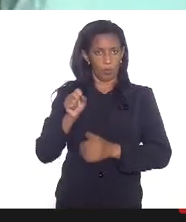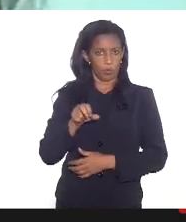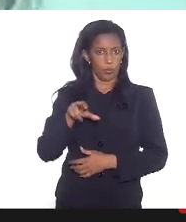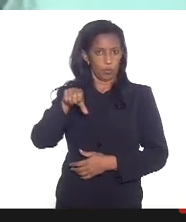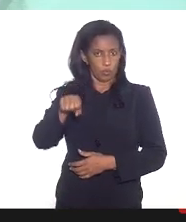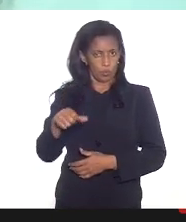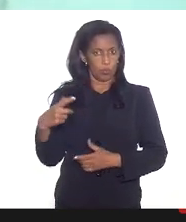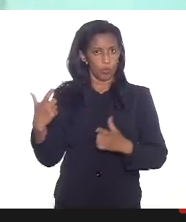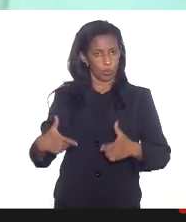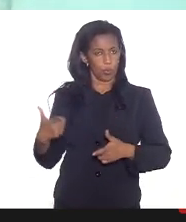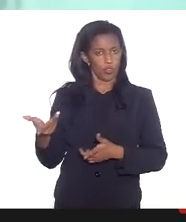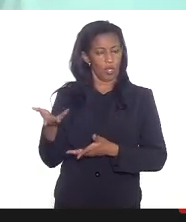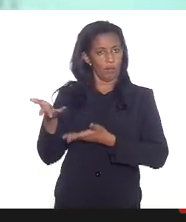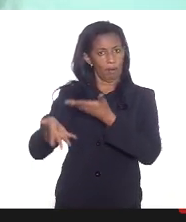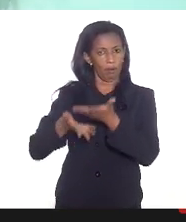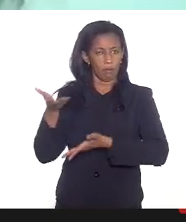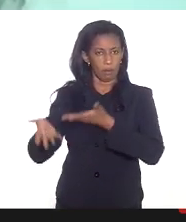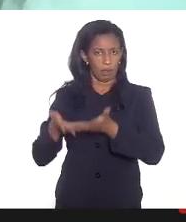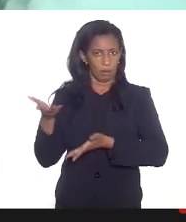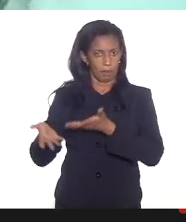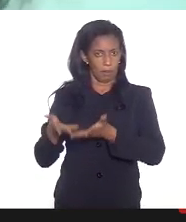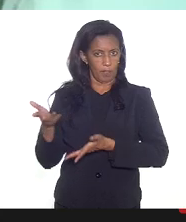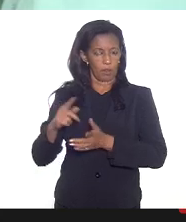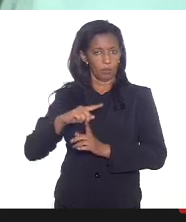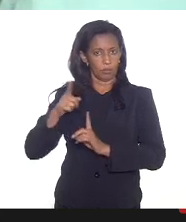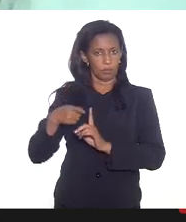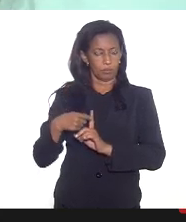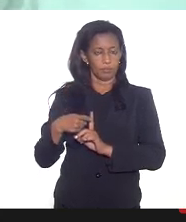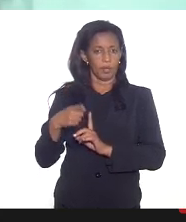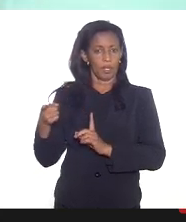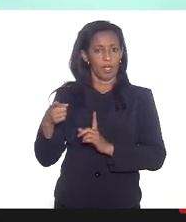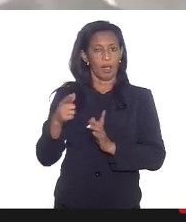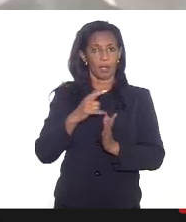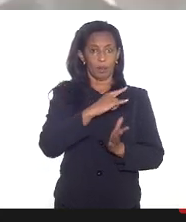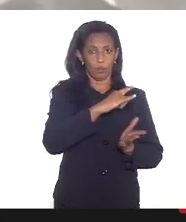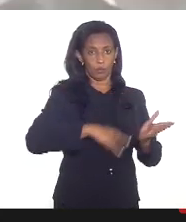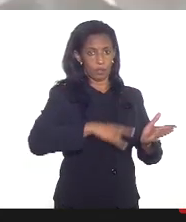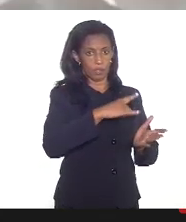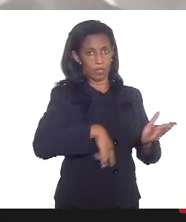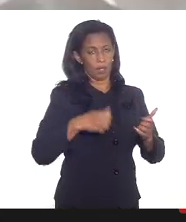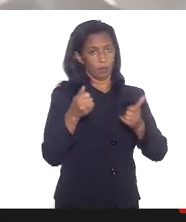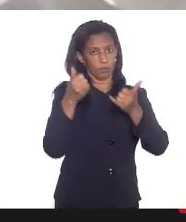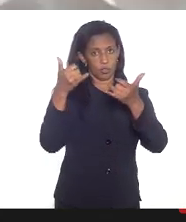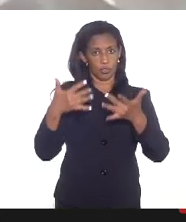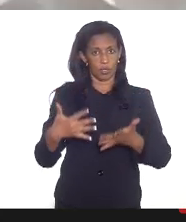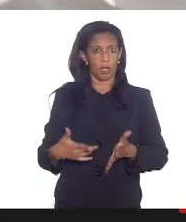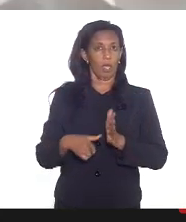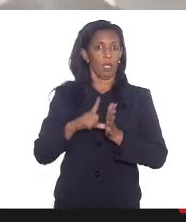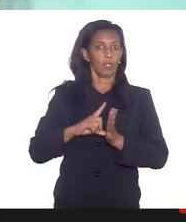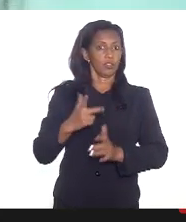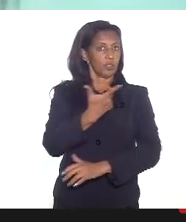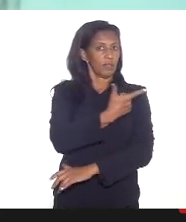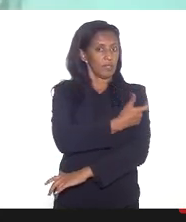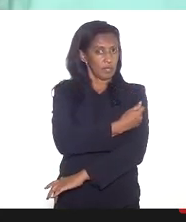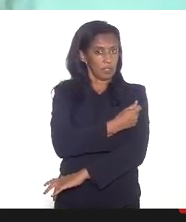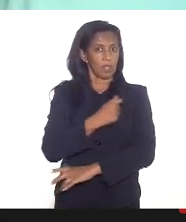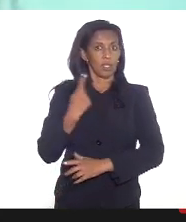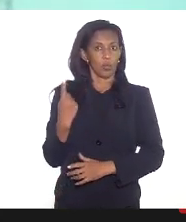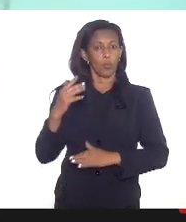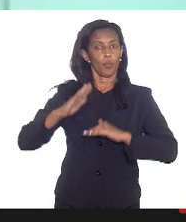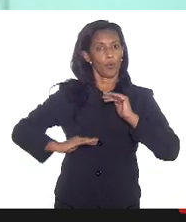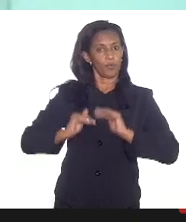de ação primária que ela faz o pré-natal ela recebe esse termo de esclarecimento antes de ser vacinado e é orientada por um profissional